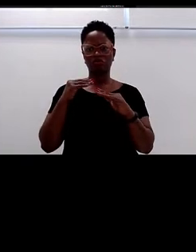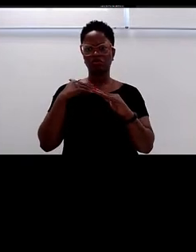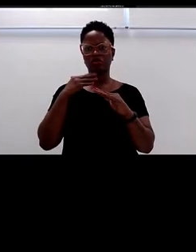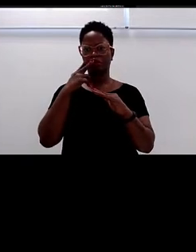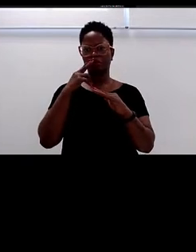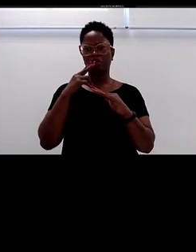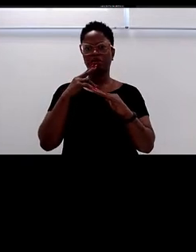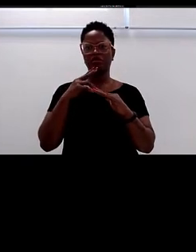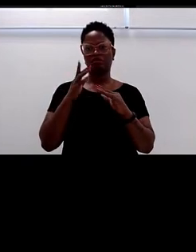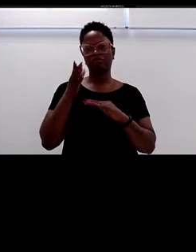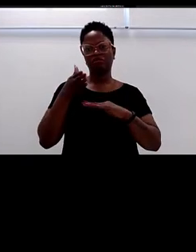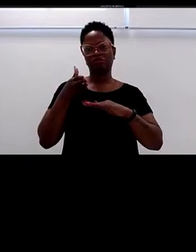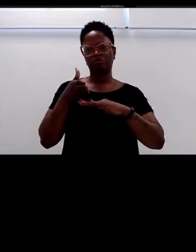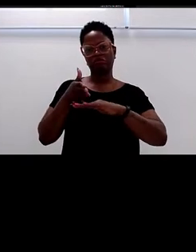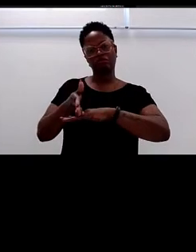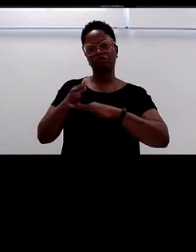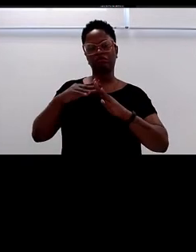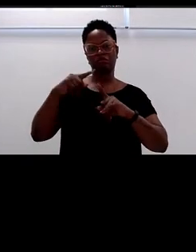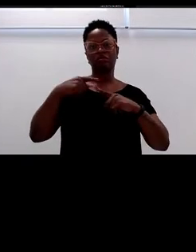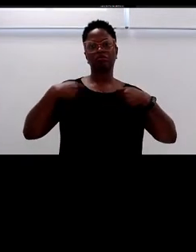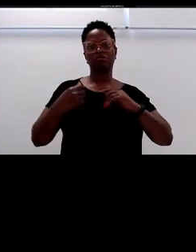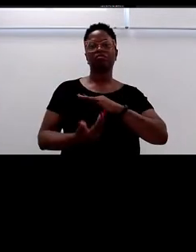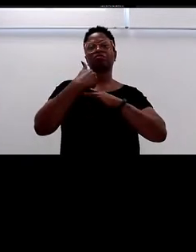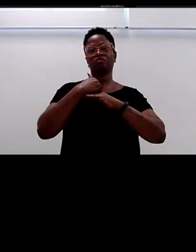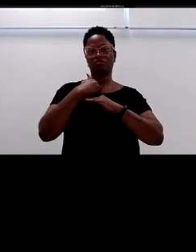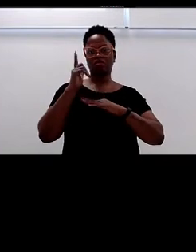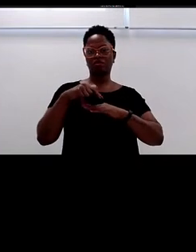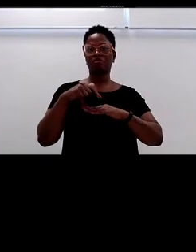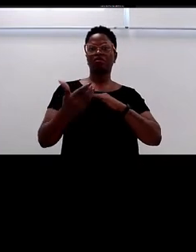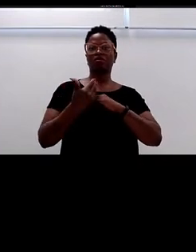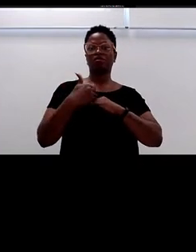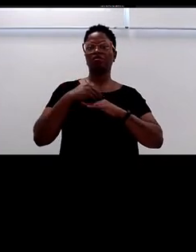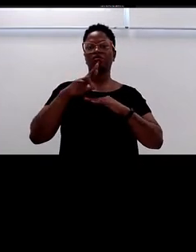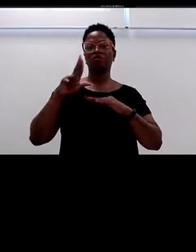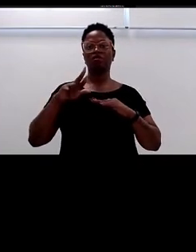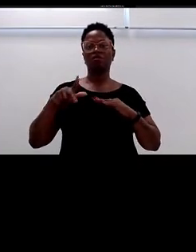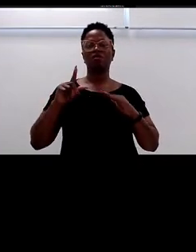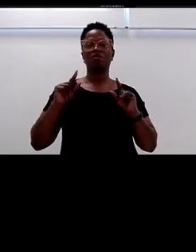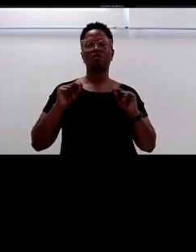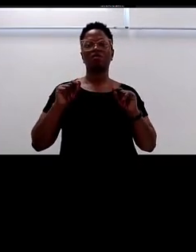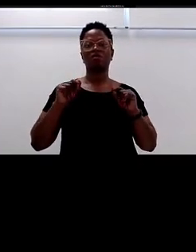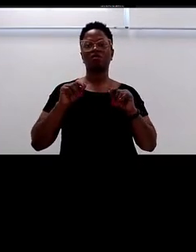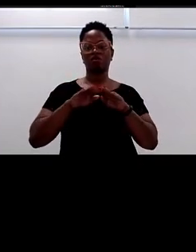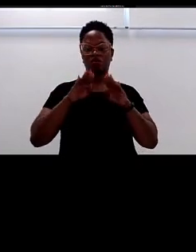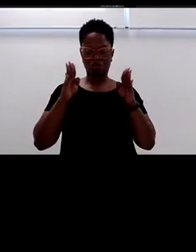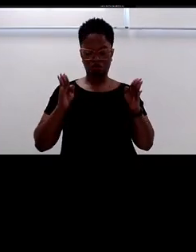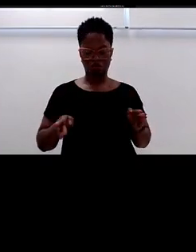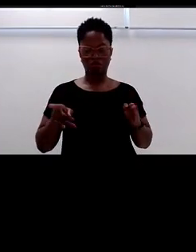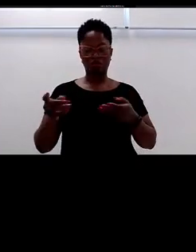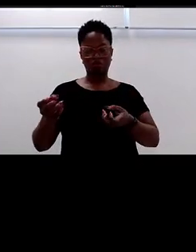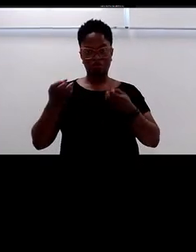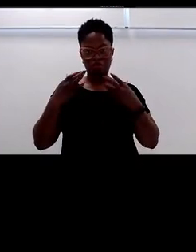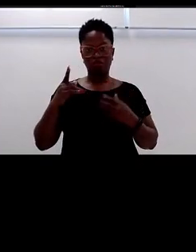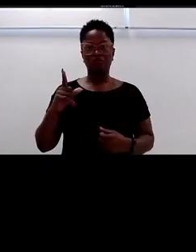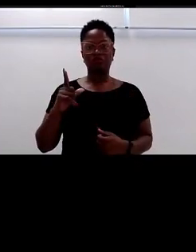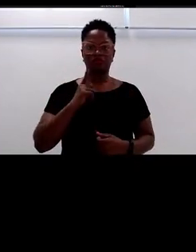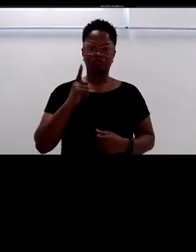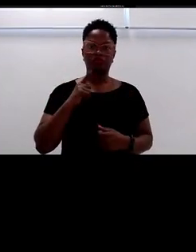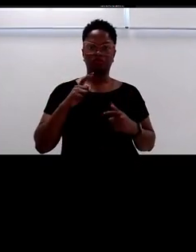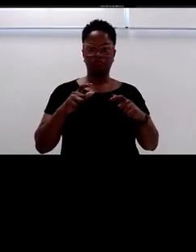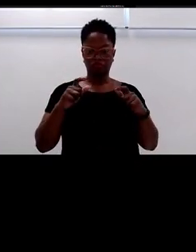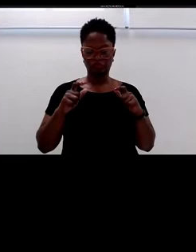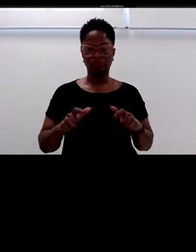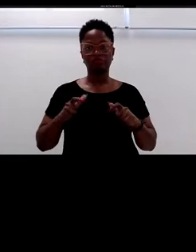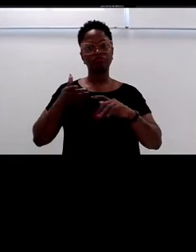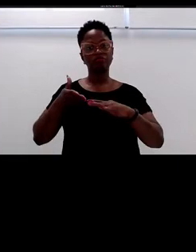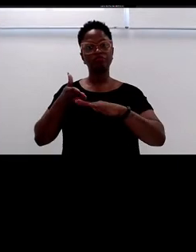elemento de entrada, né? É um elemento para estar no altar. E ele me contou que teve no local do